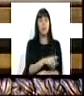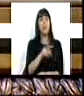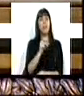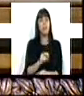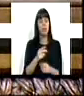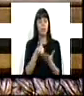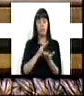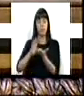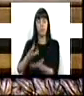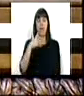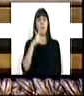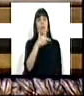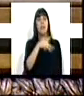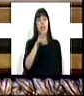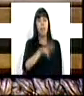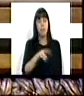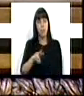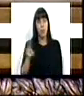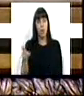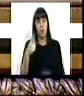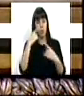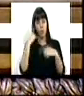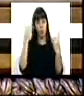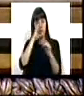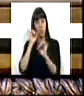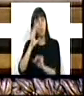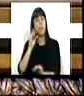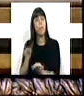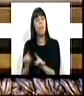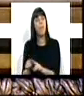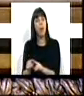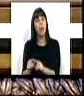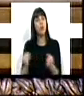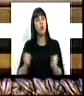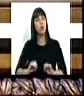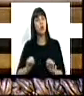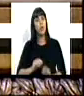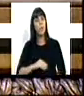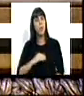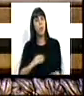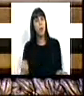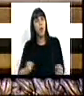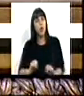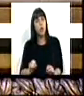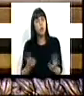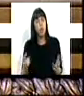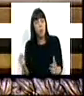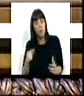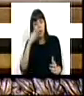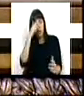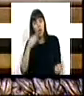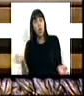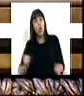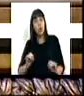2003 injeta 1.100 milhões de euros públicos num banco não tenha tido a preocupação ou feito o mínimo